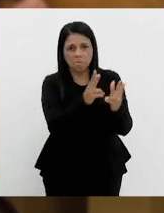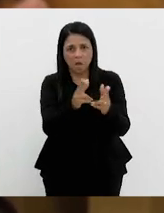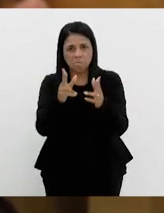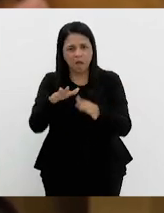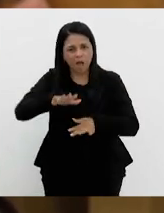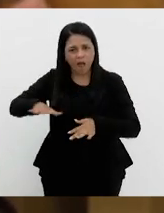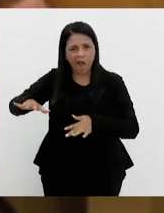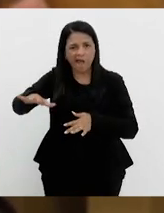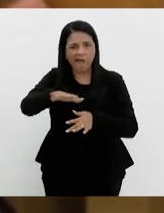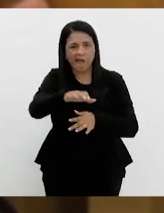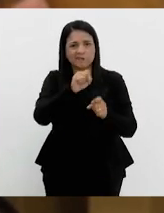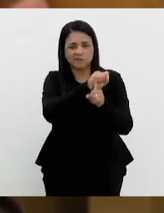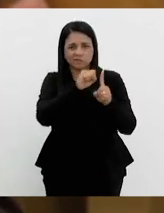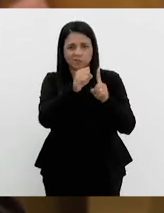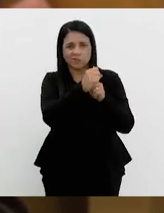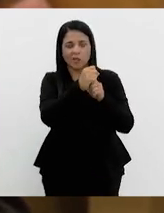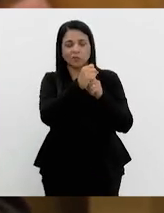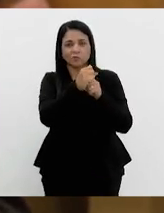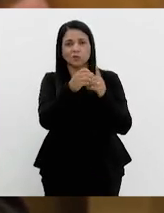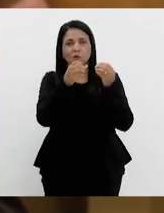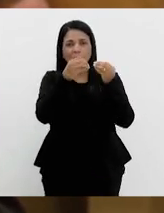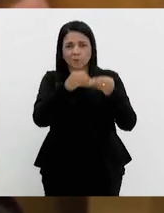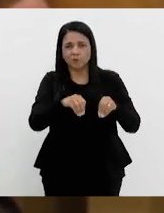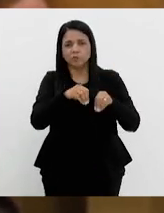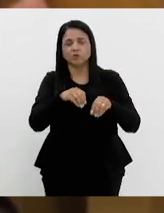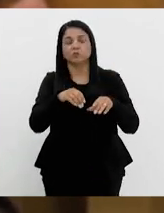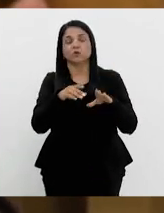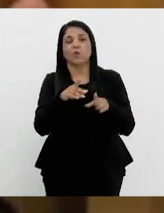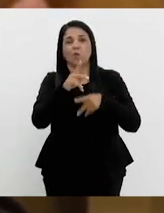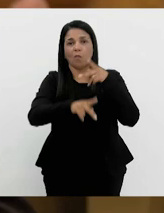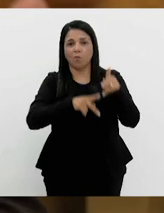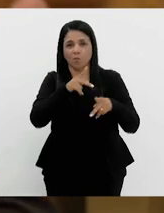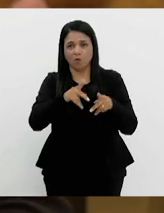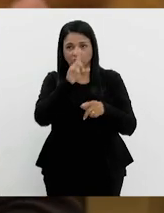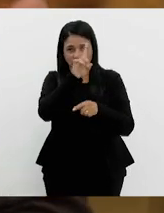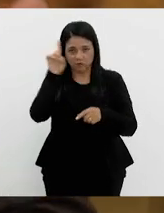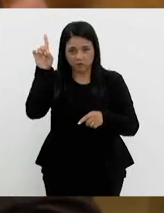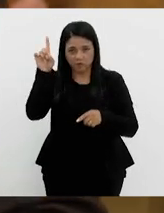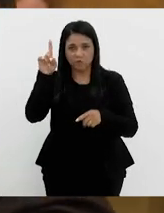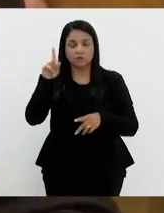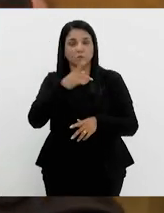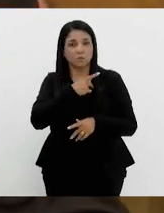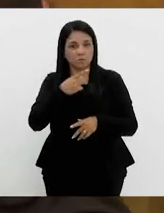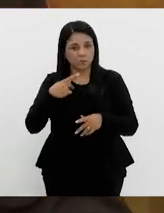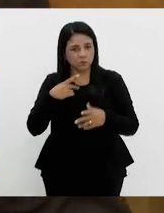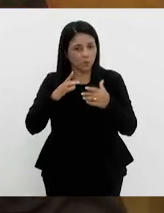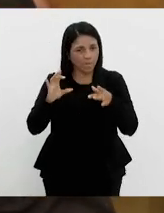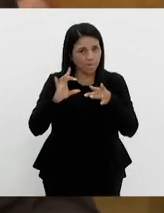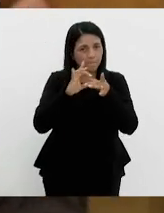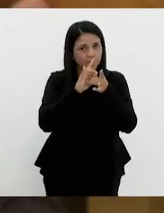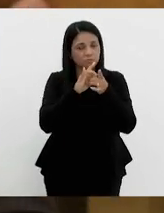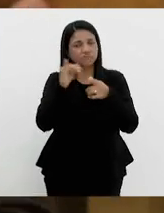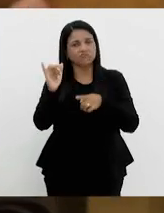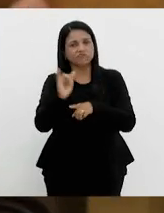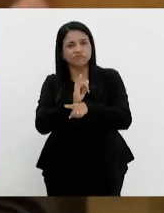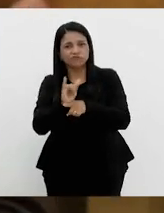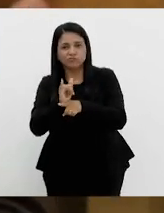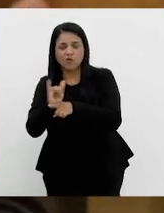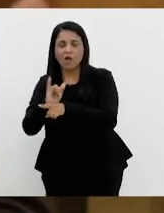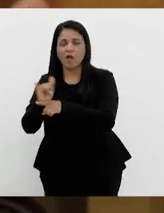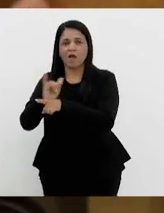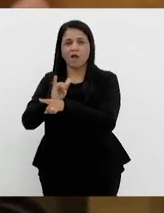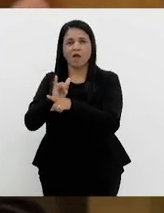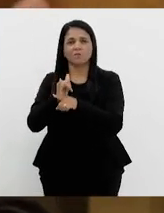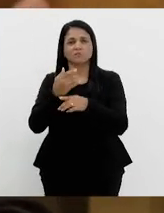que atingem diretamente o povo de Deus e sendo de nosso interesse de pastor fortalecer os canais de diálogo com a sociedade civil